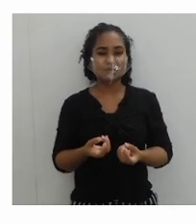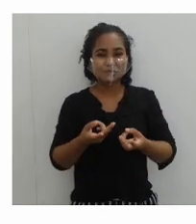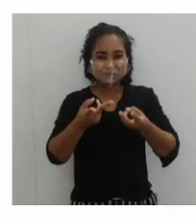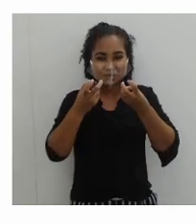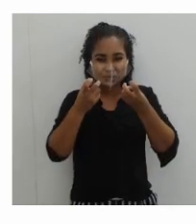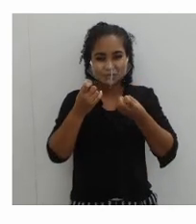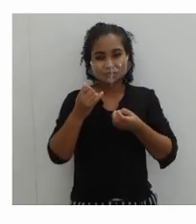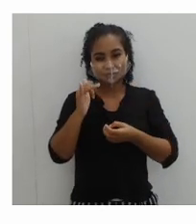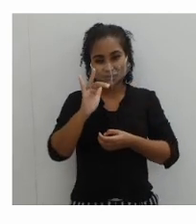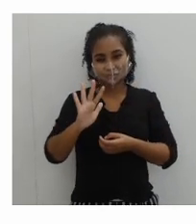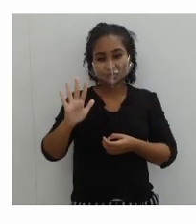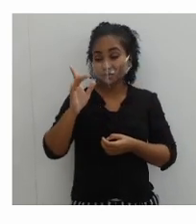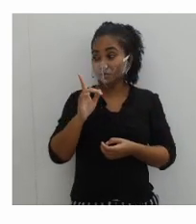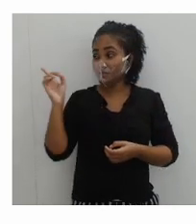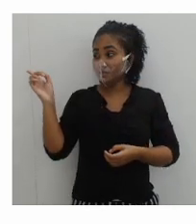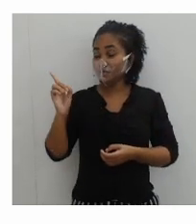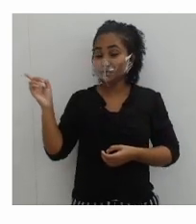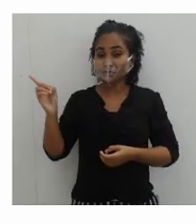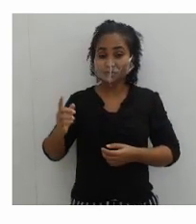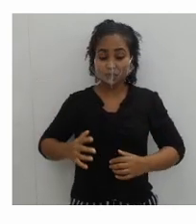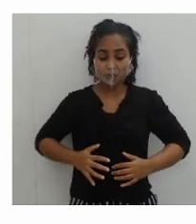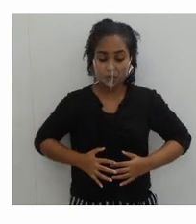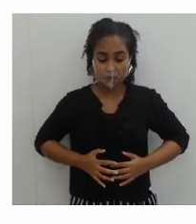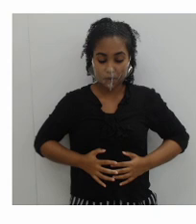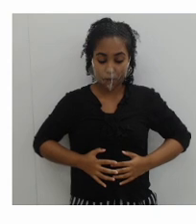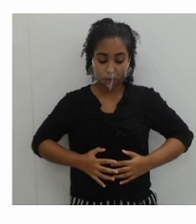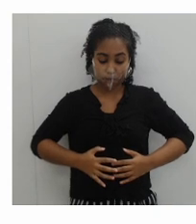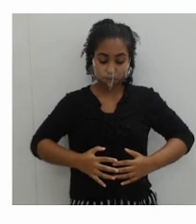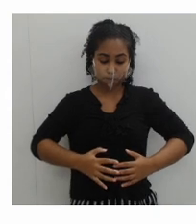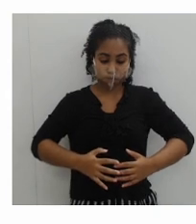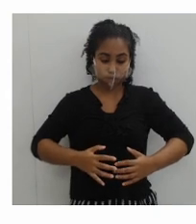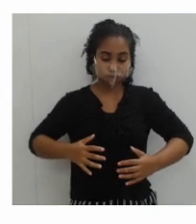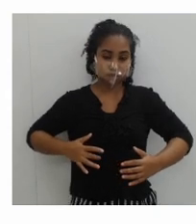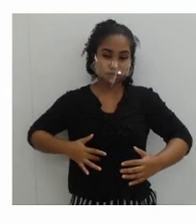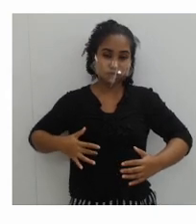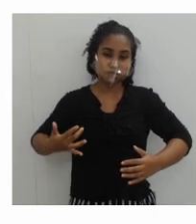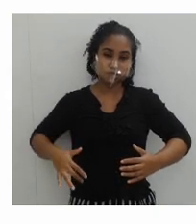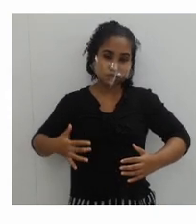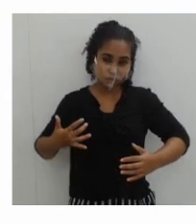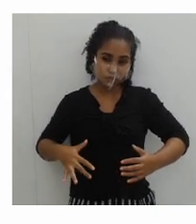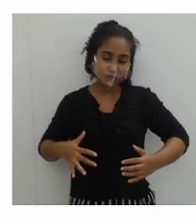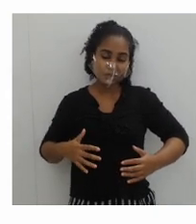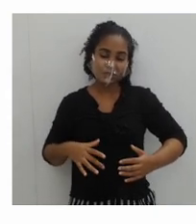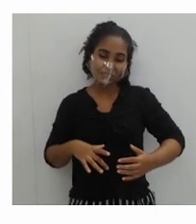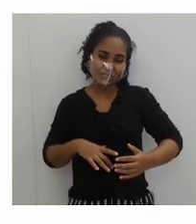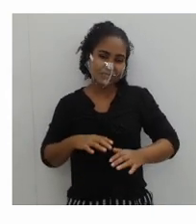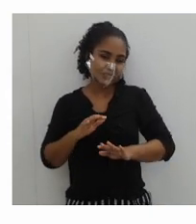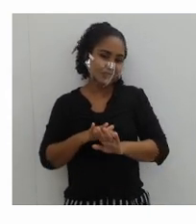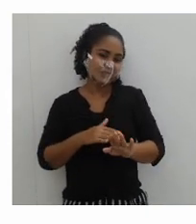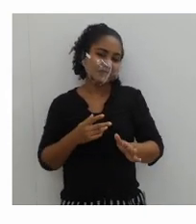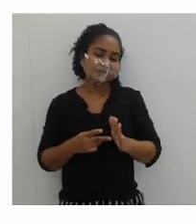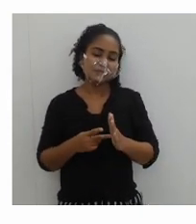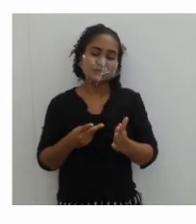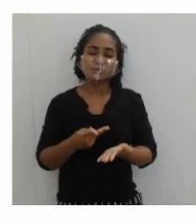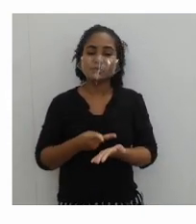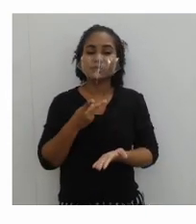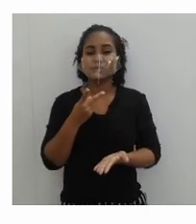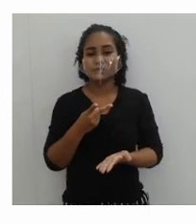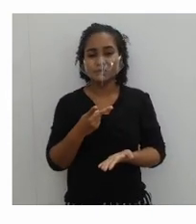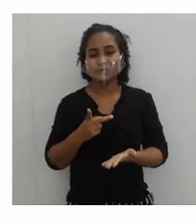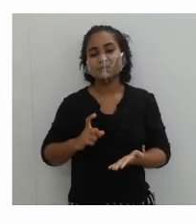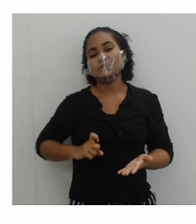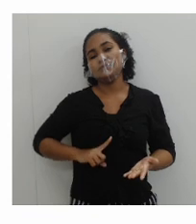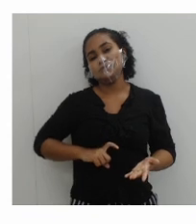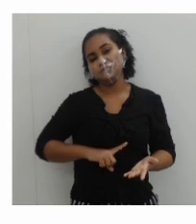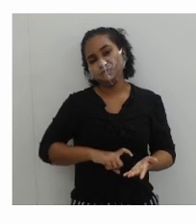foto terrível, você vendo aí o aumento do fígado e do baço, né? Que é tudo causado pelos